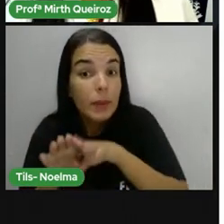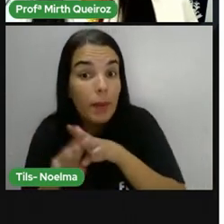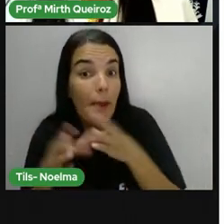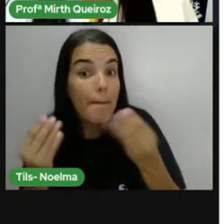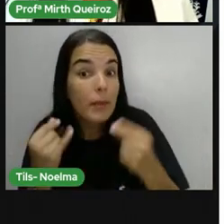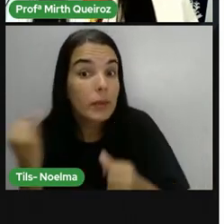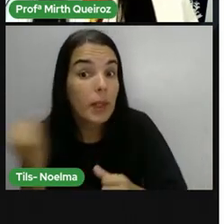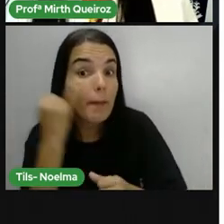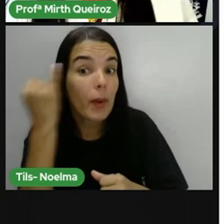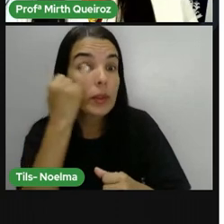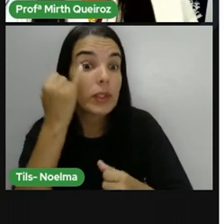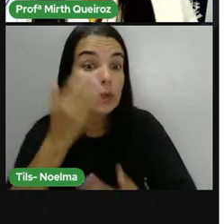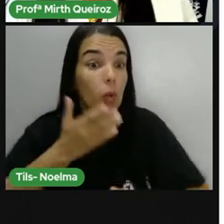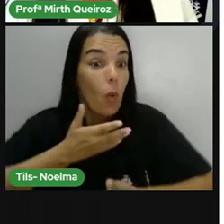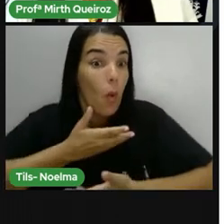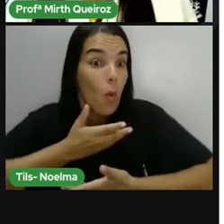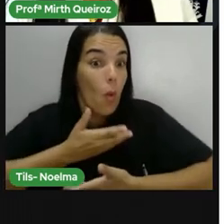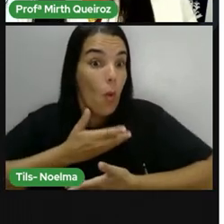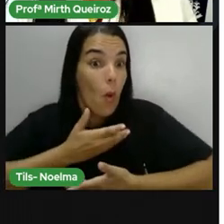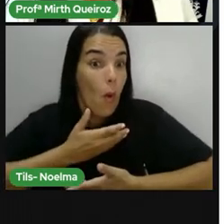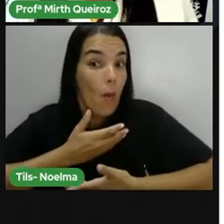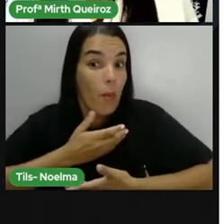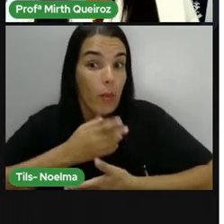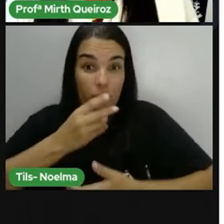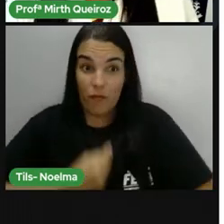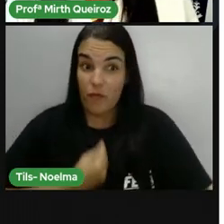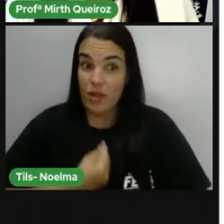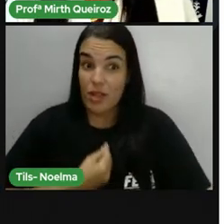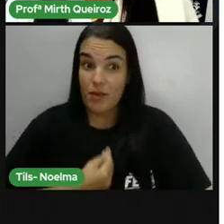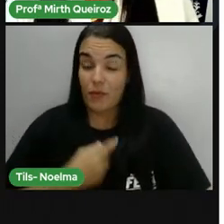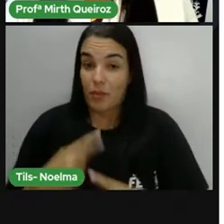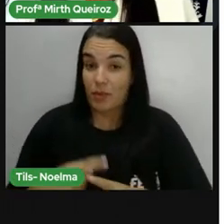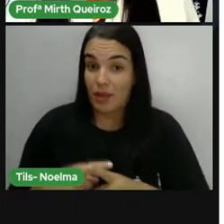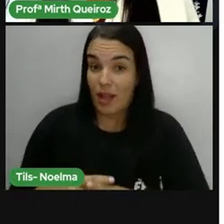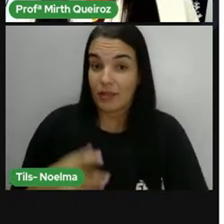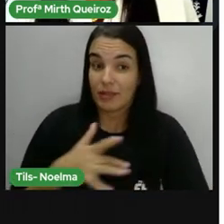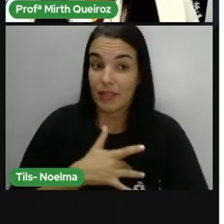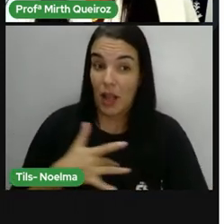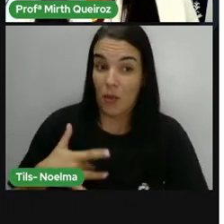ativo, para preservar a nossa saúde física e mental.